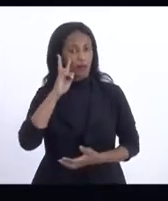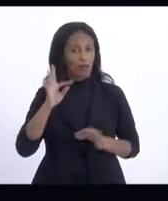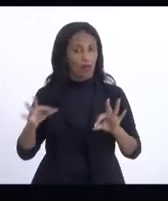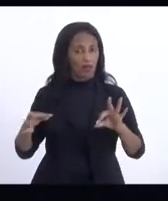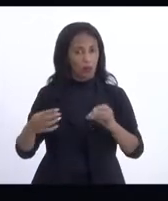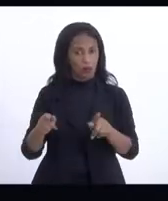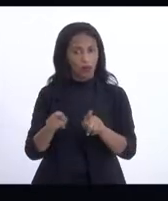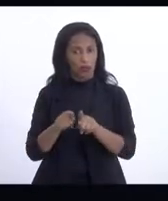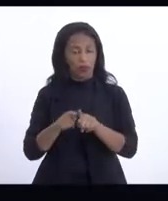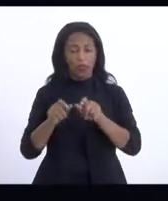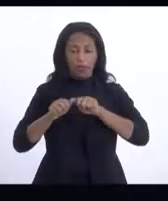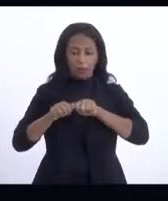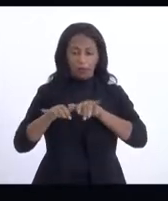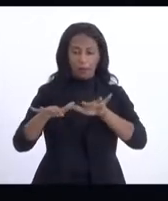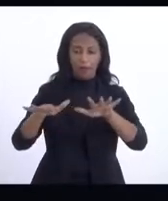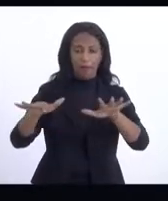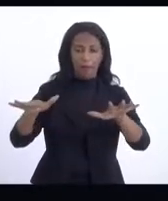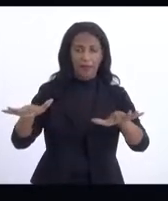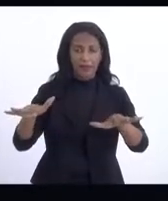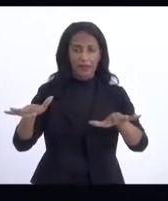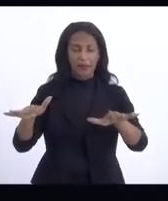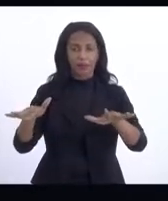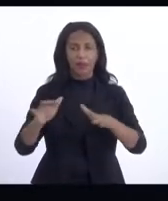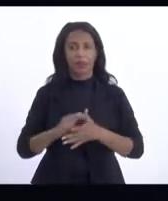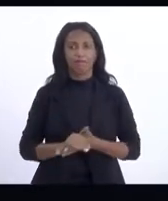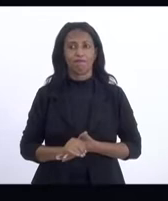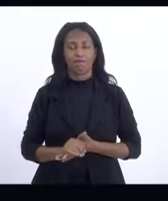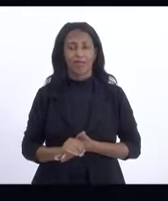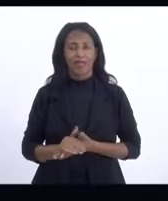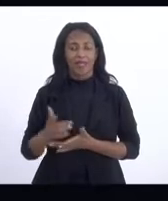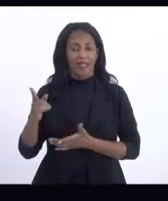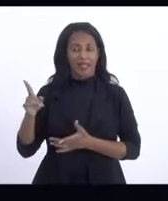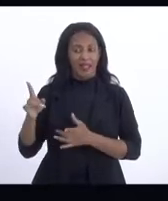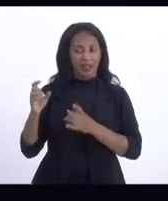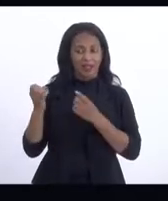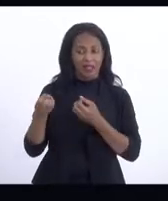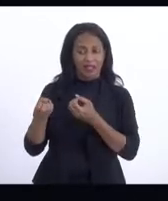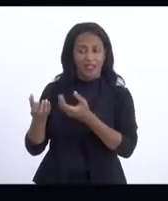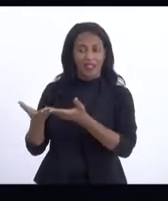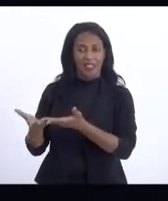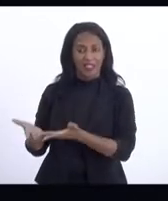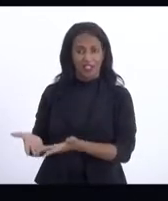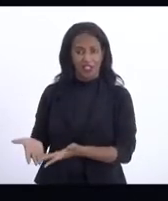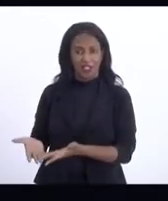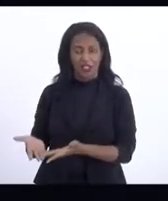a pandemia ela vem deixando um legado importante.